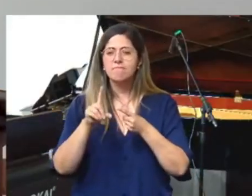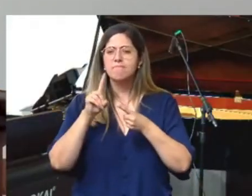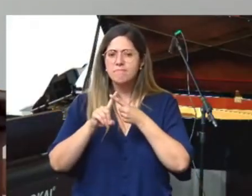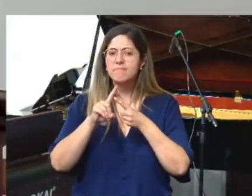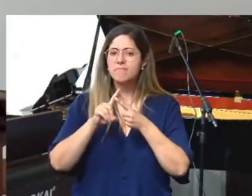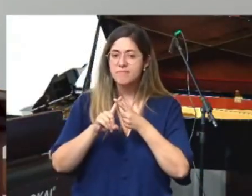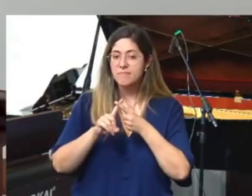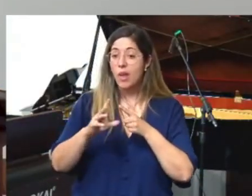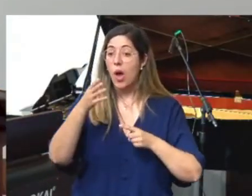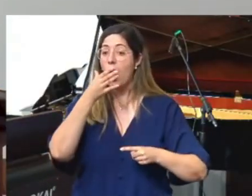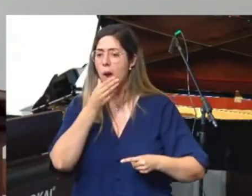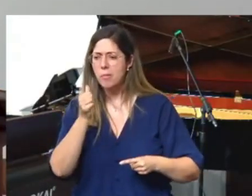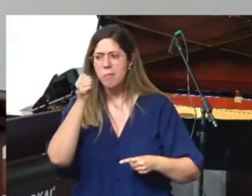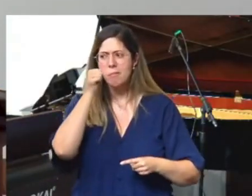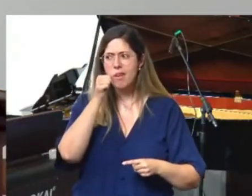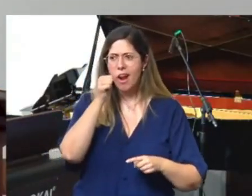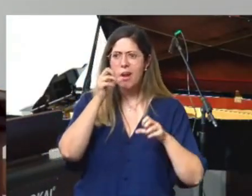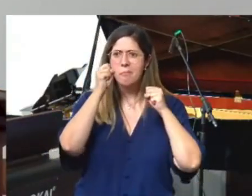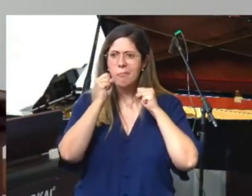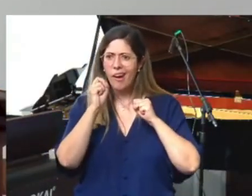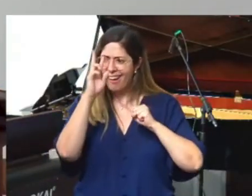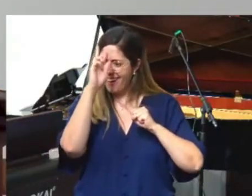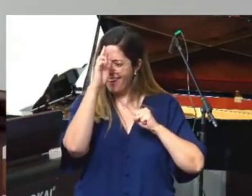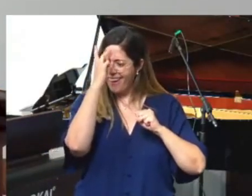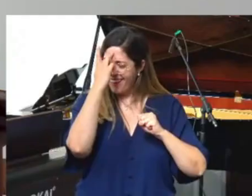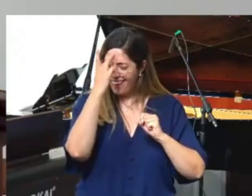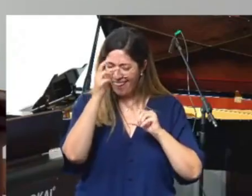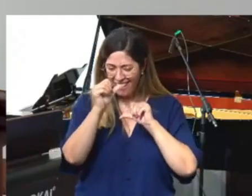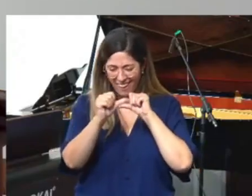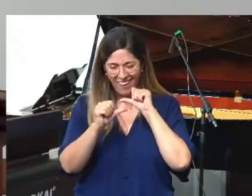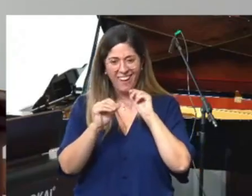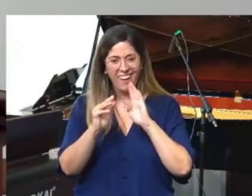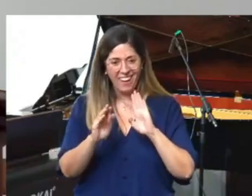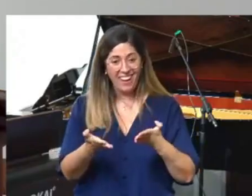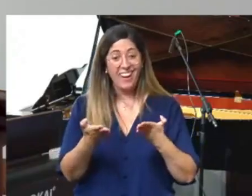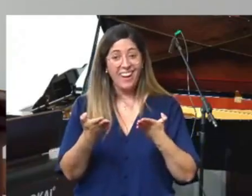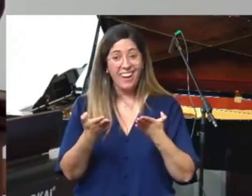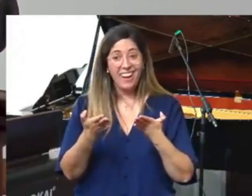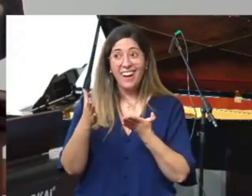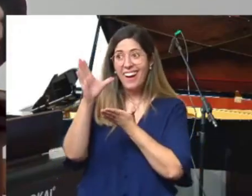porquê homens e mulheres podem ser transformados à